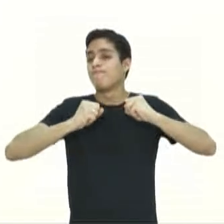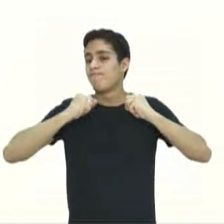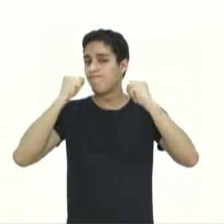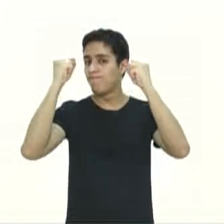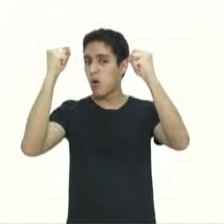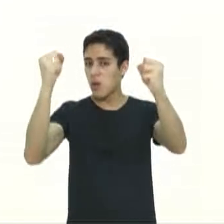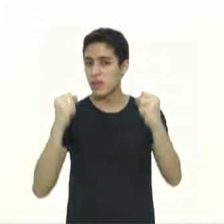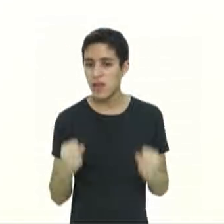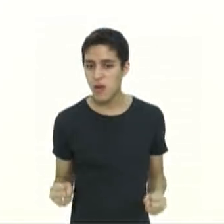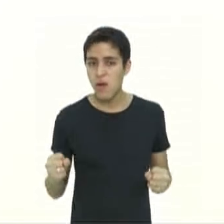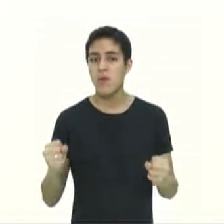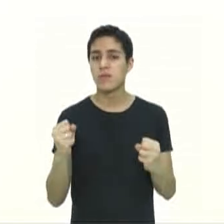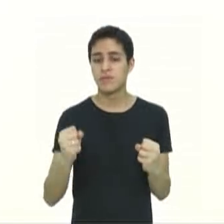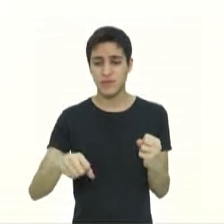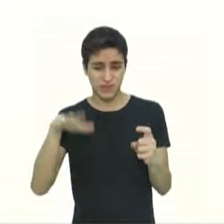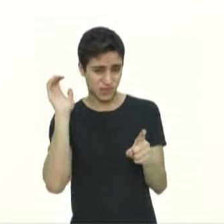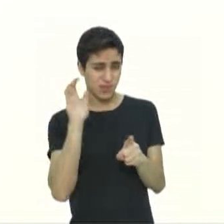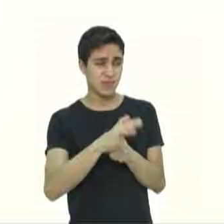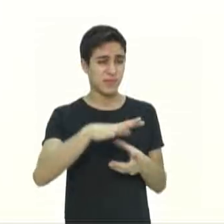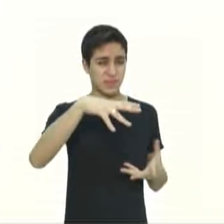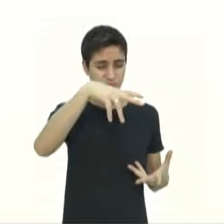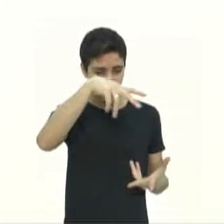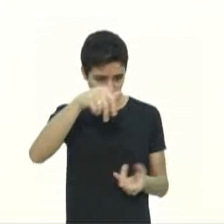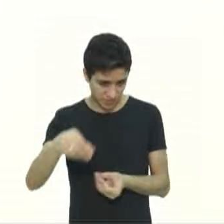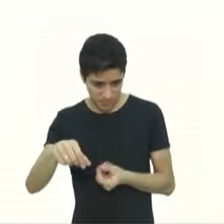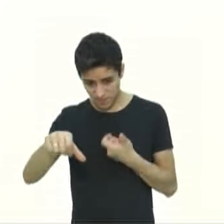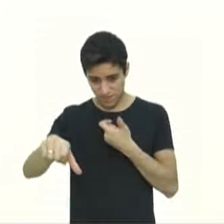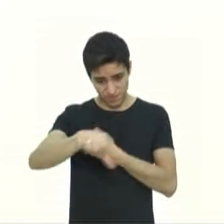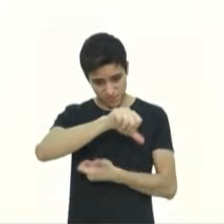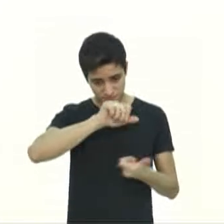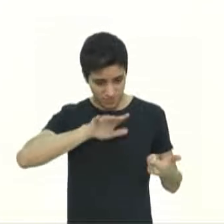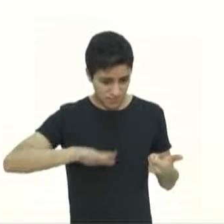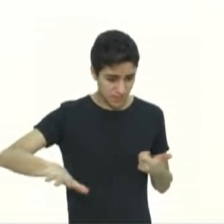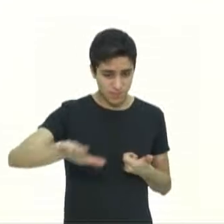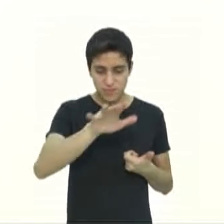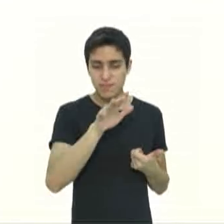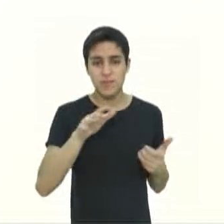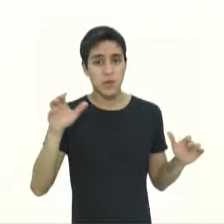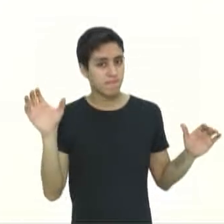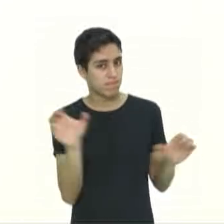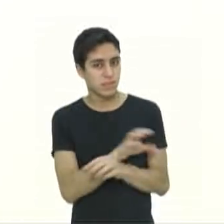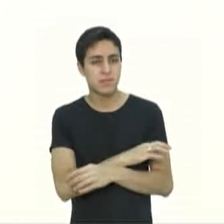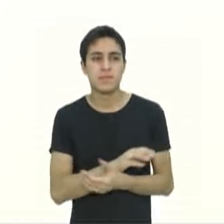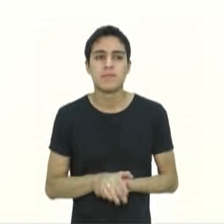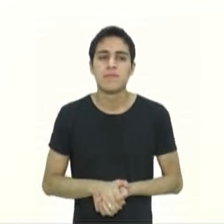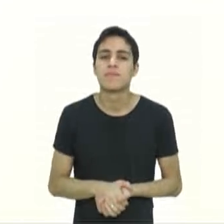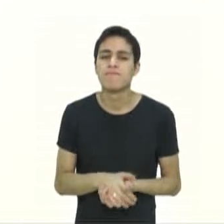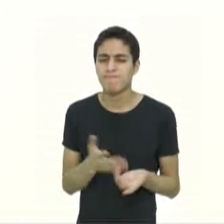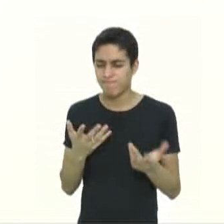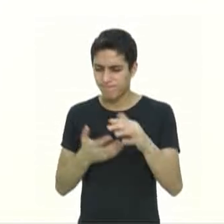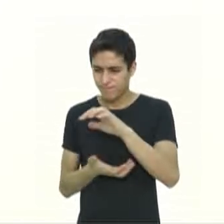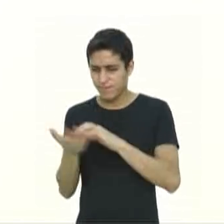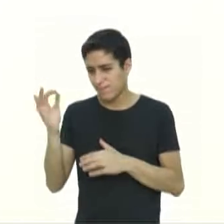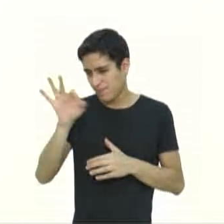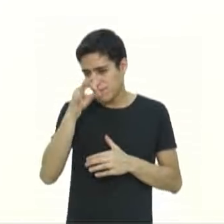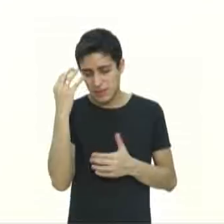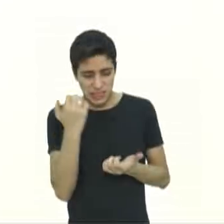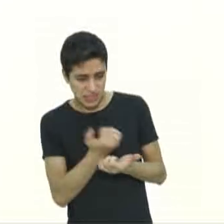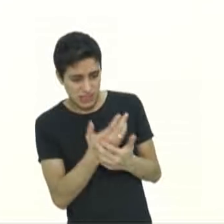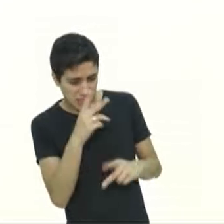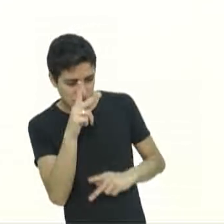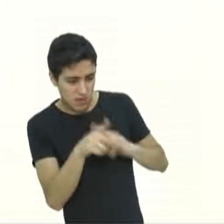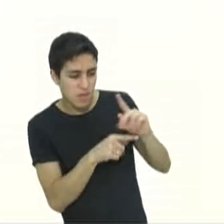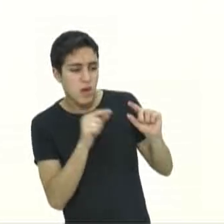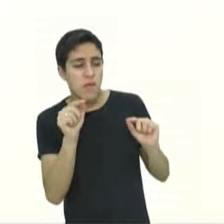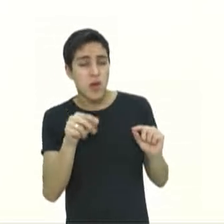e universal em seu impacto para ter transformado o mundo permanentemente. A Revolução Francesa deu aos povos a noção